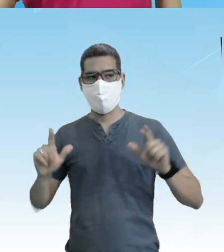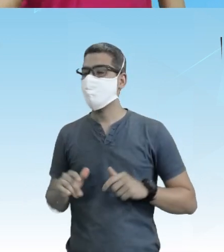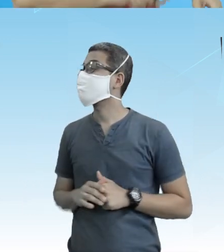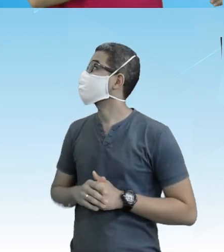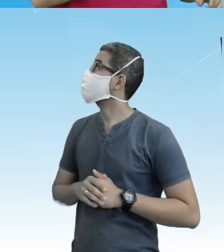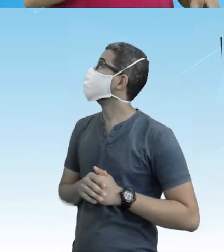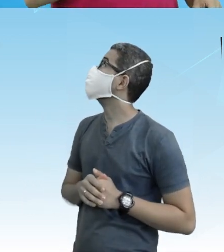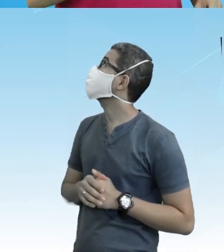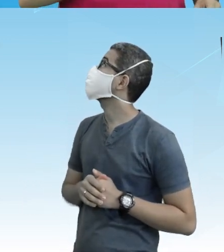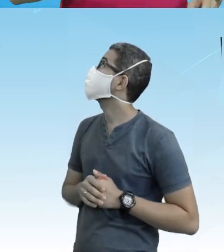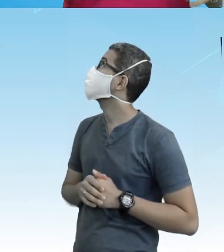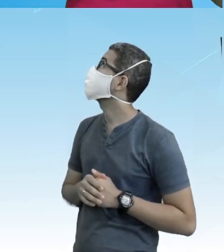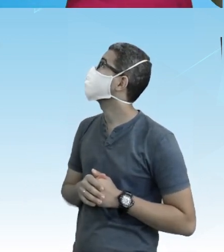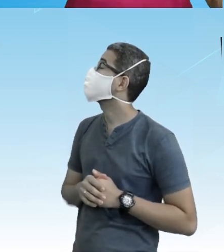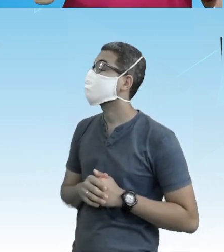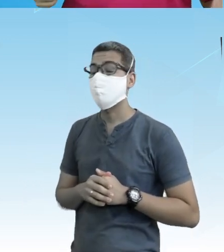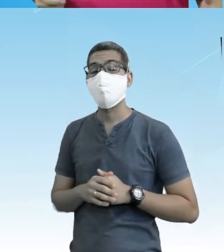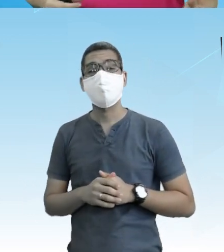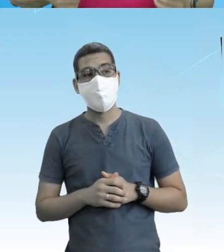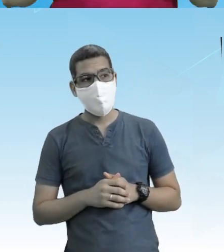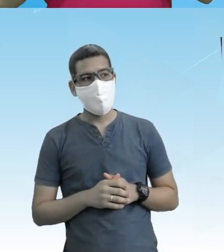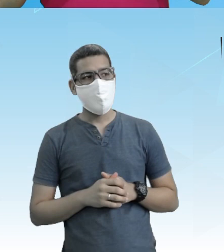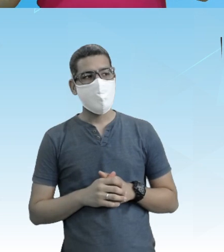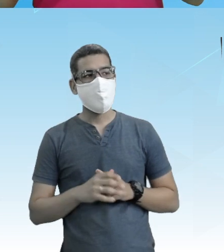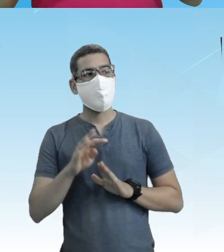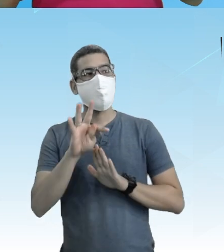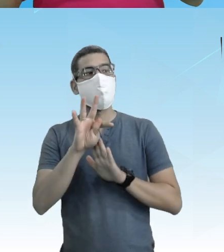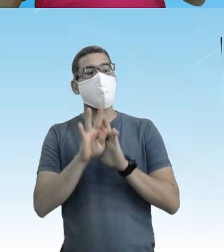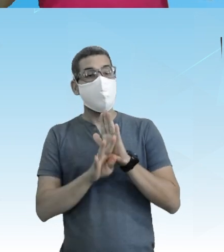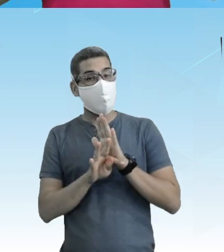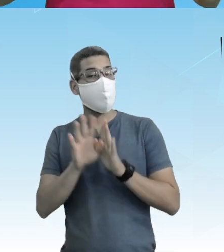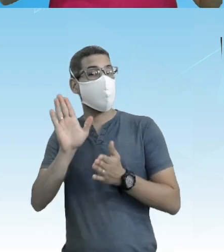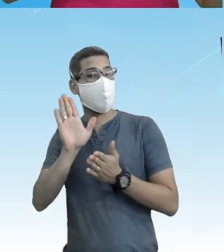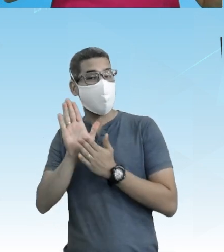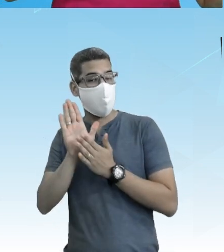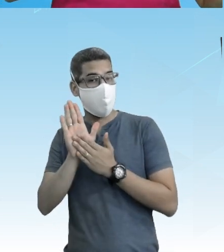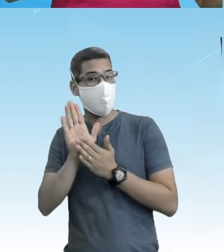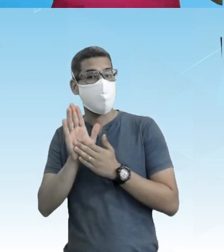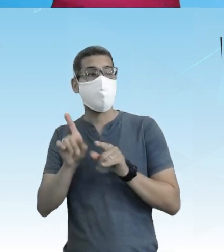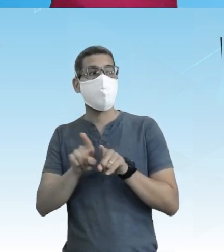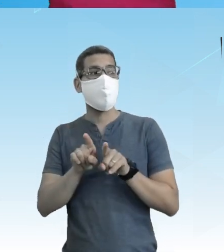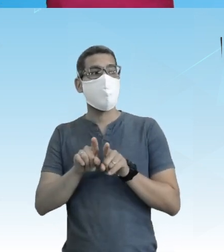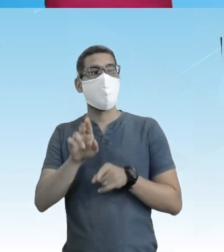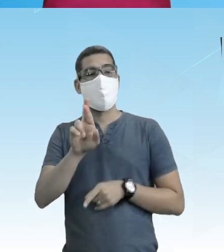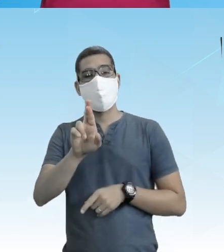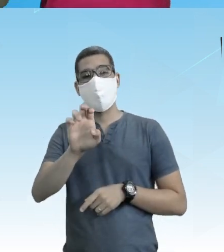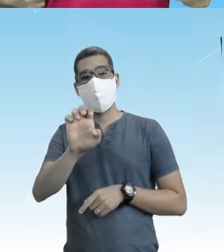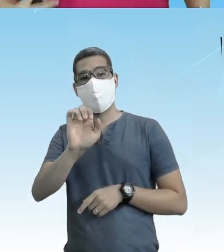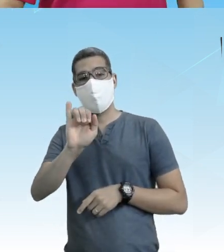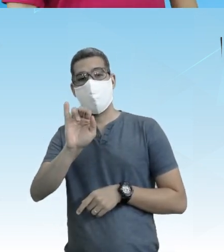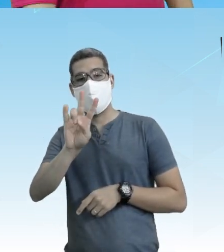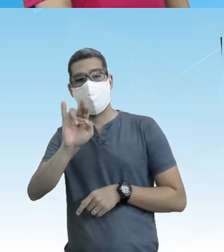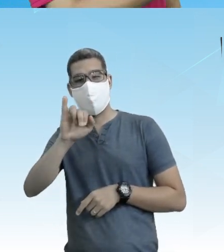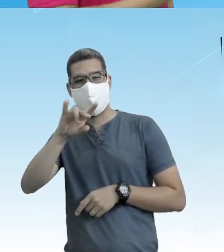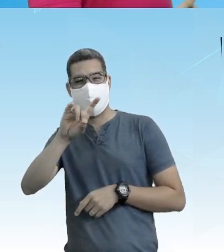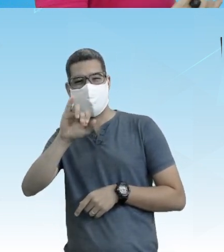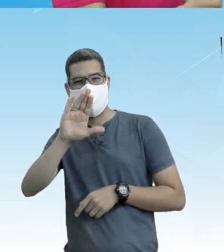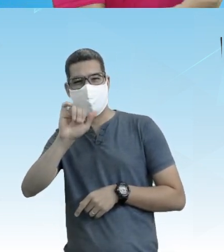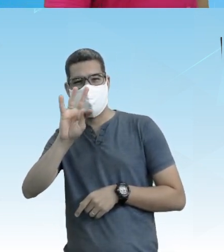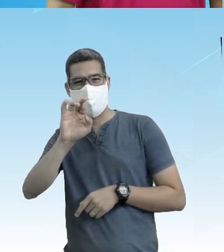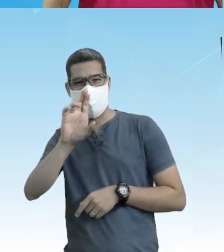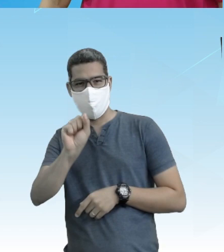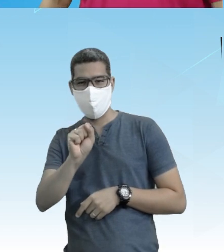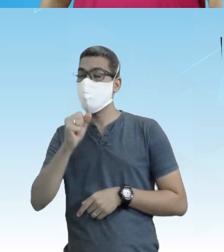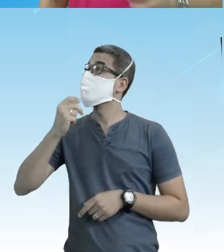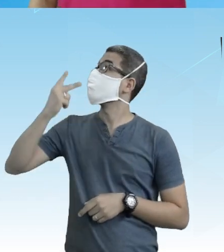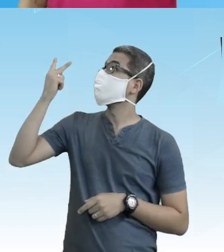podemos ver textos reivindicatórios e propositivos. É esse o tema em que eu, Robson Tavares, e meu amigo